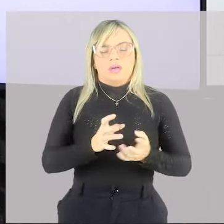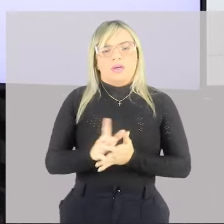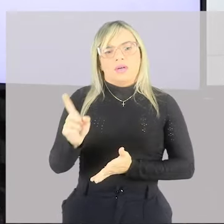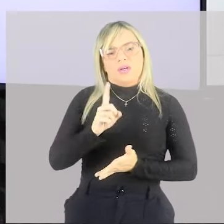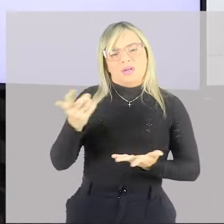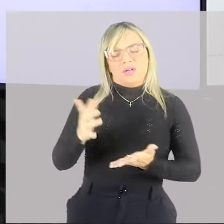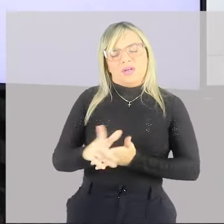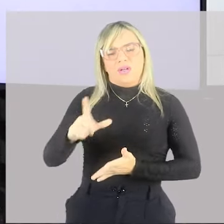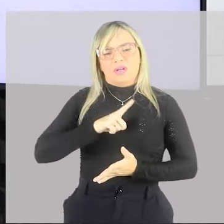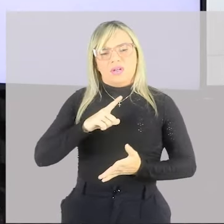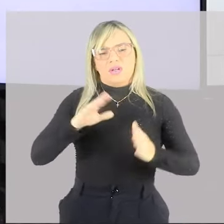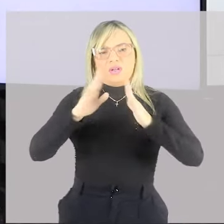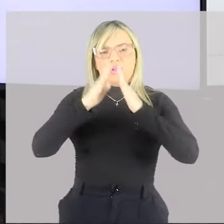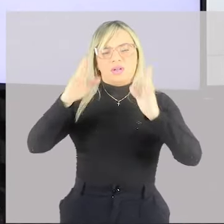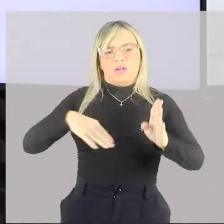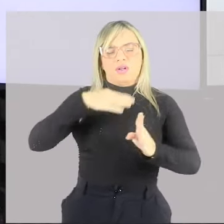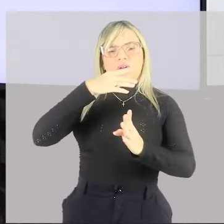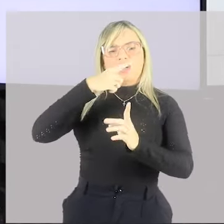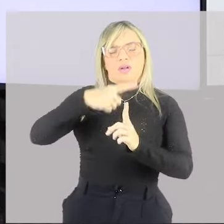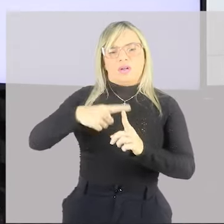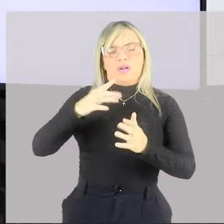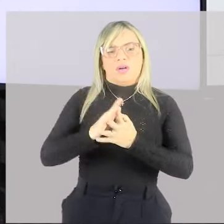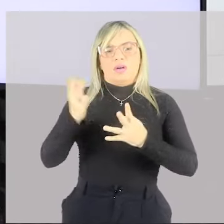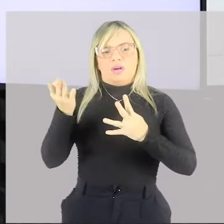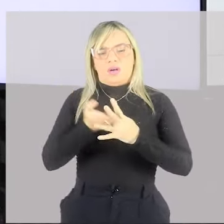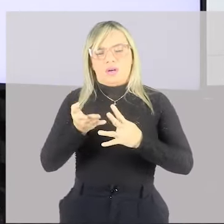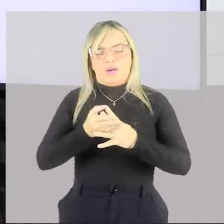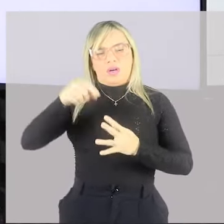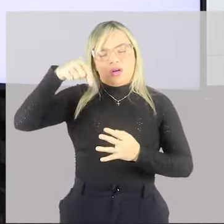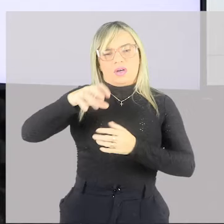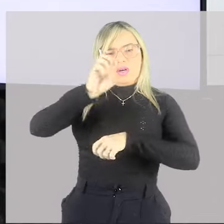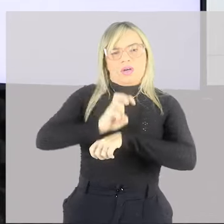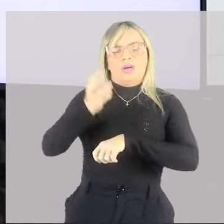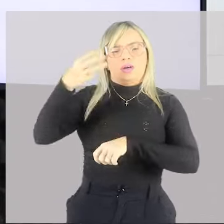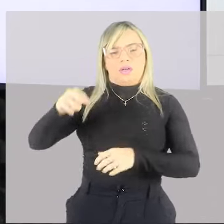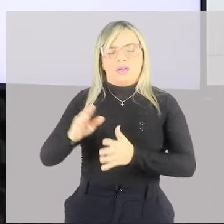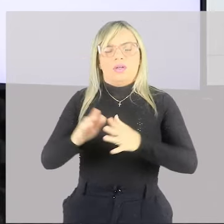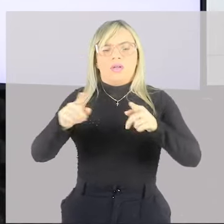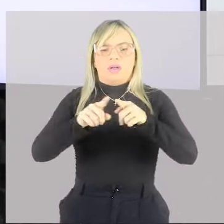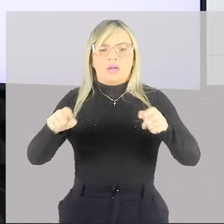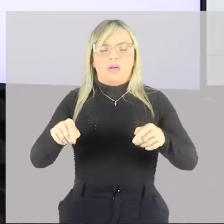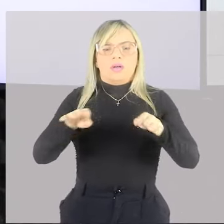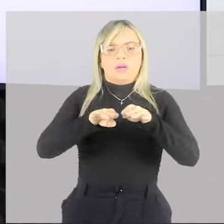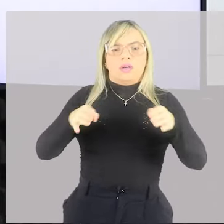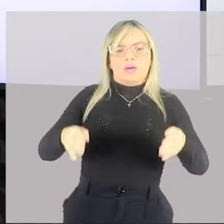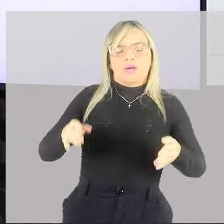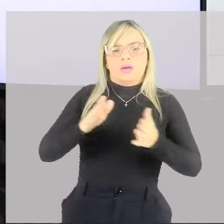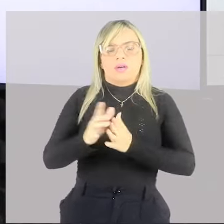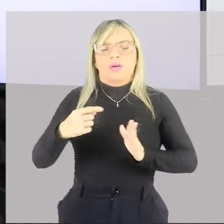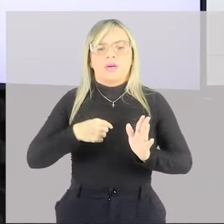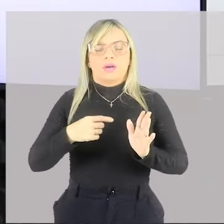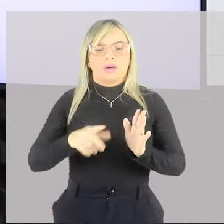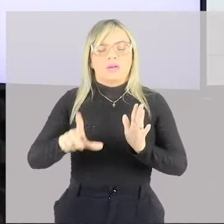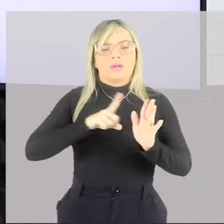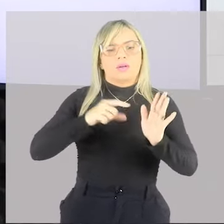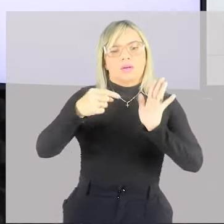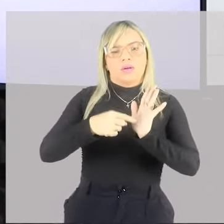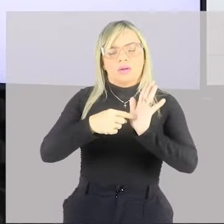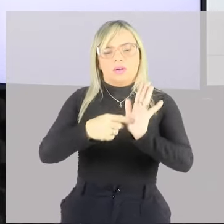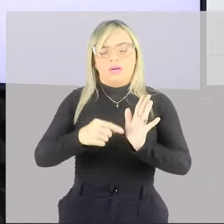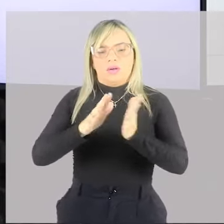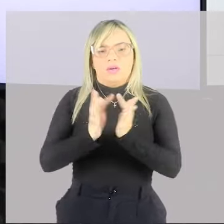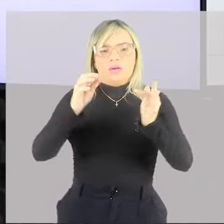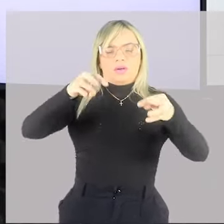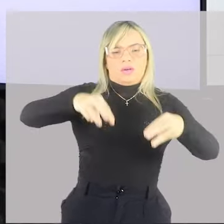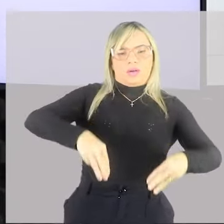do Maranhão essencialmente não mas temos altares de igrejas que são entre o barroco e o final do barroco e o início do